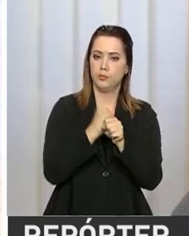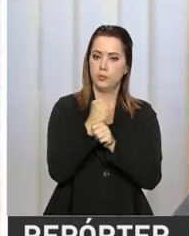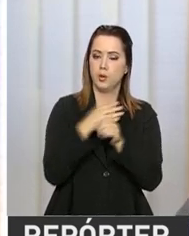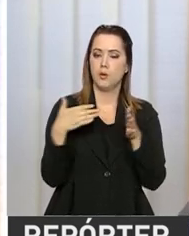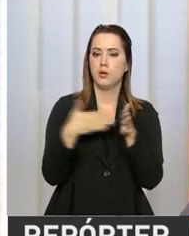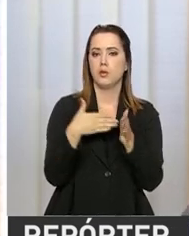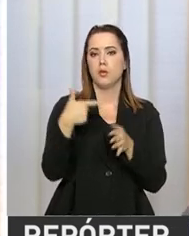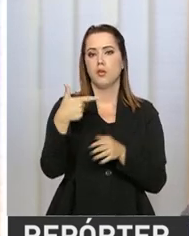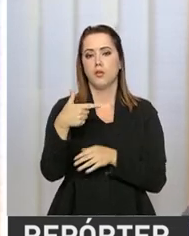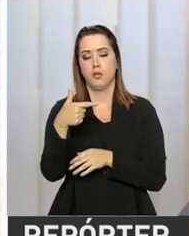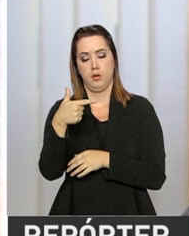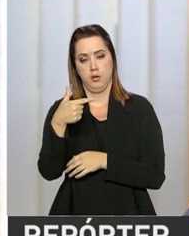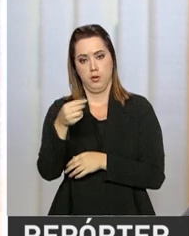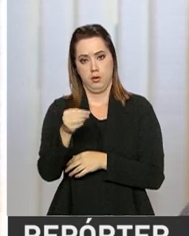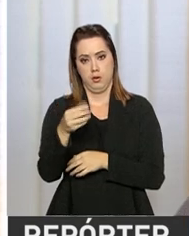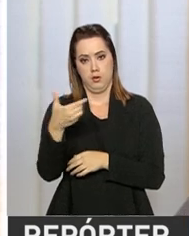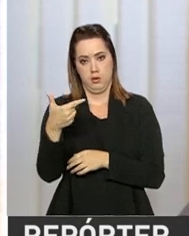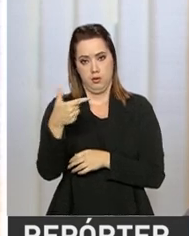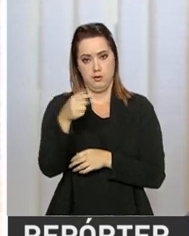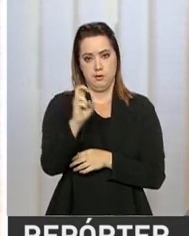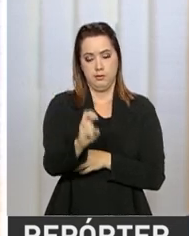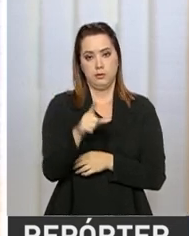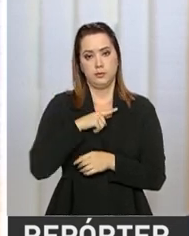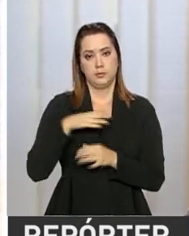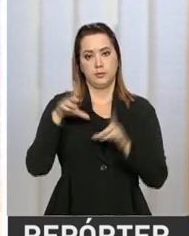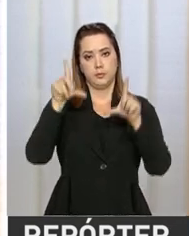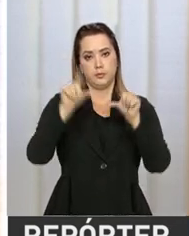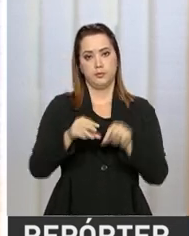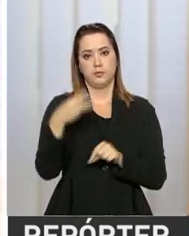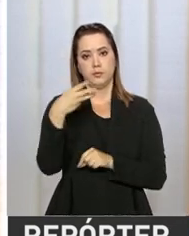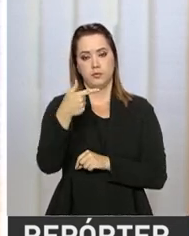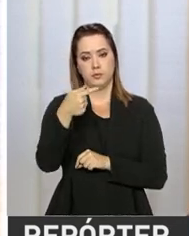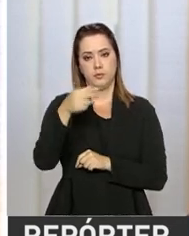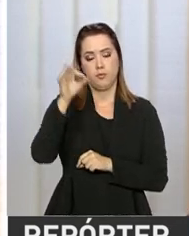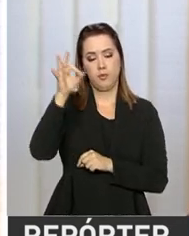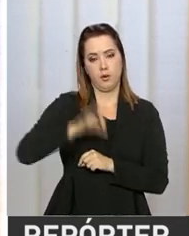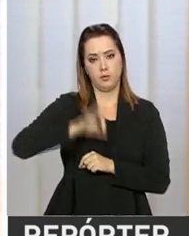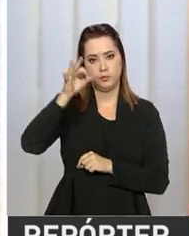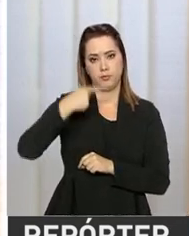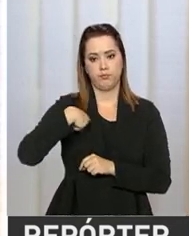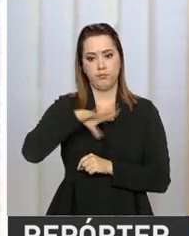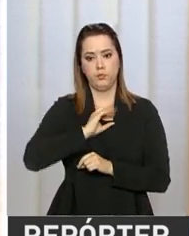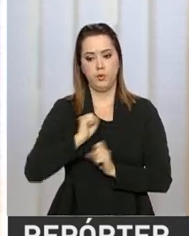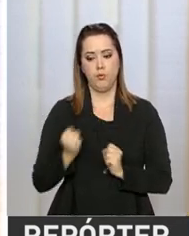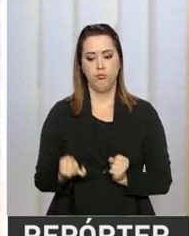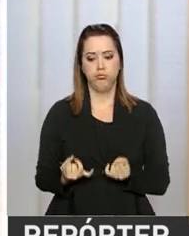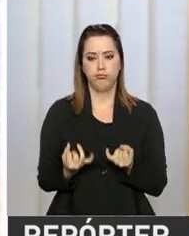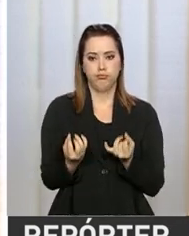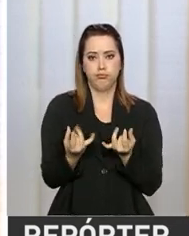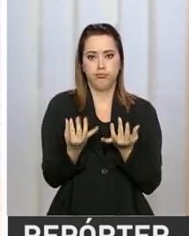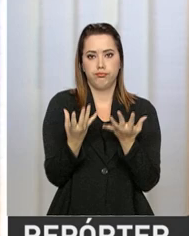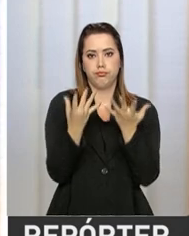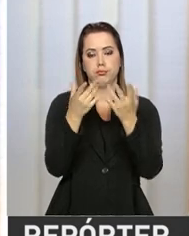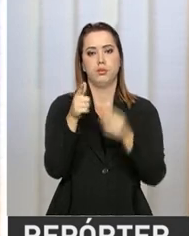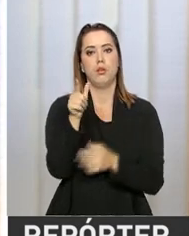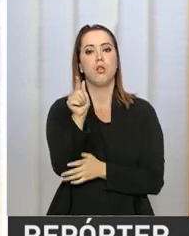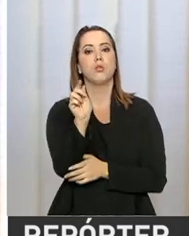até 2025, nós reduzirmos em 37% as nossas emissões. E do ano e